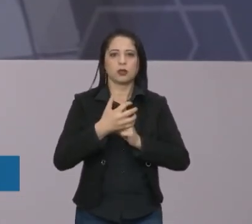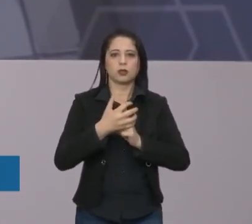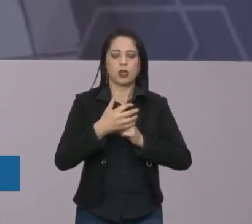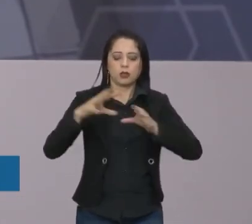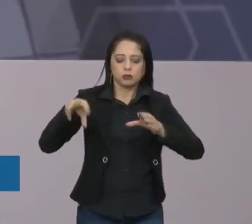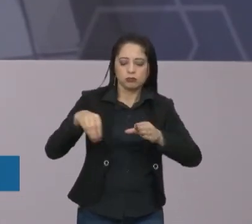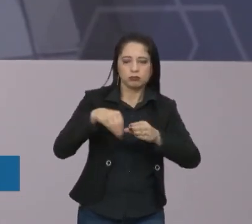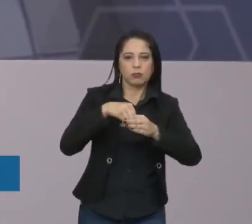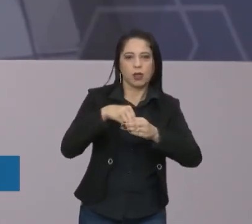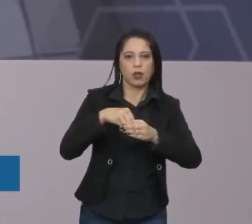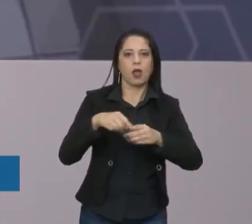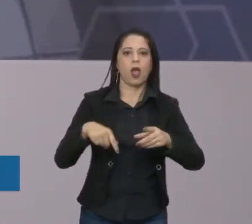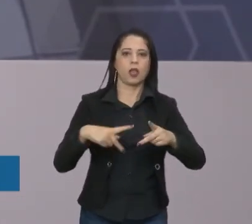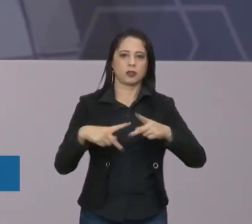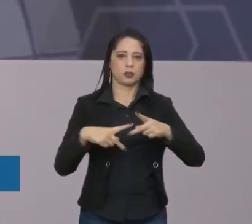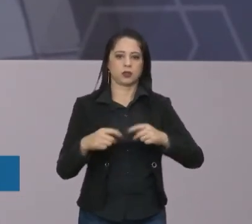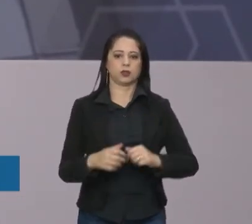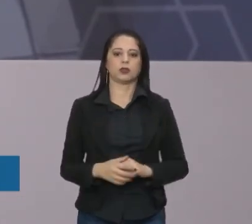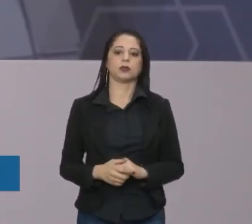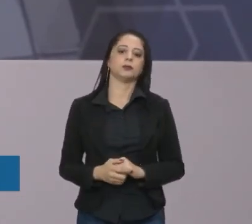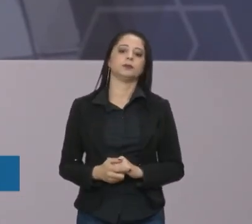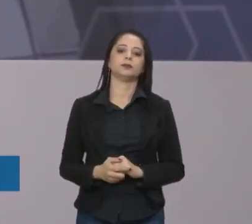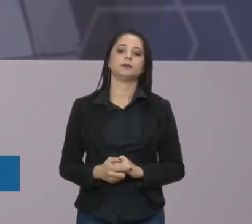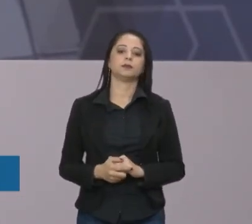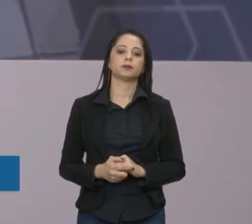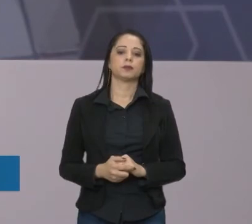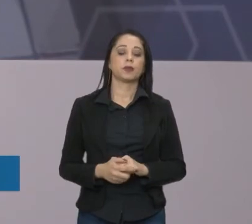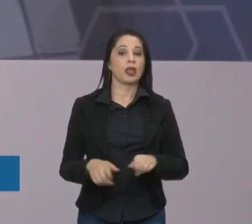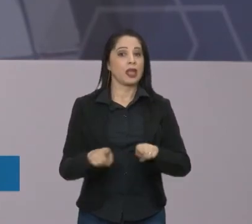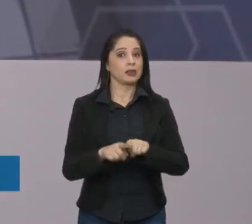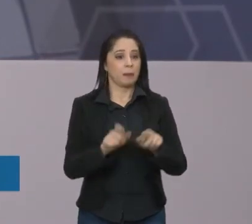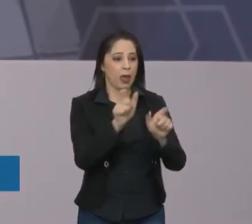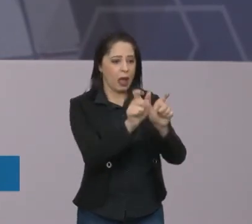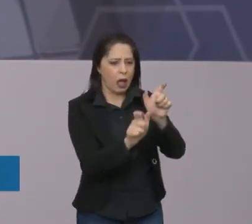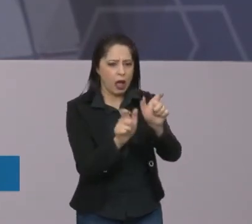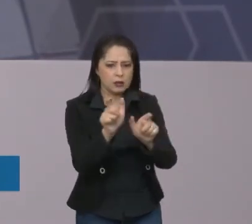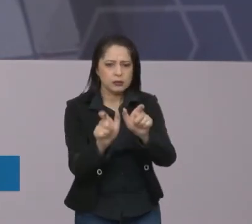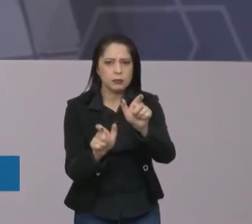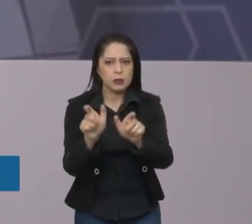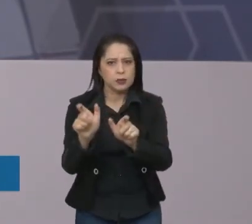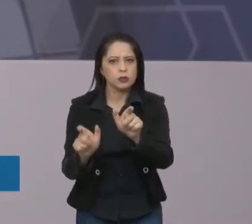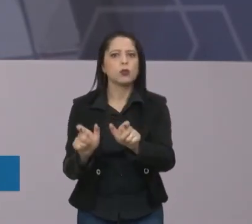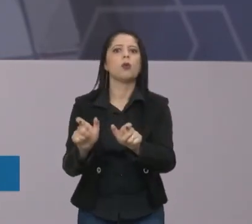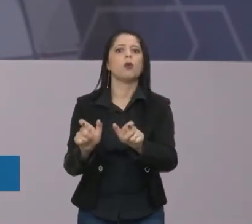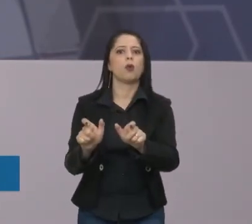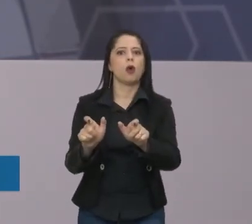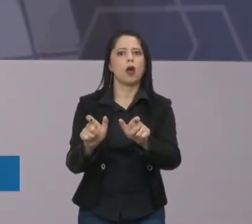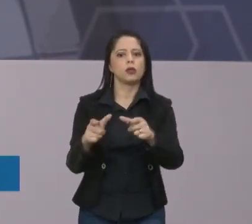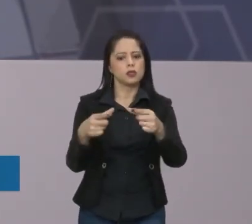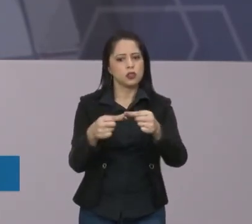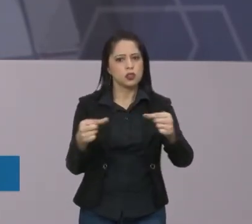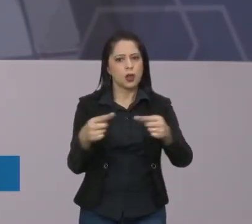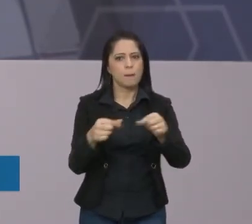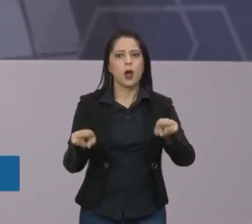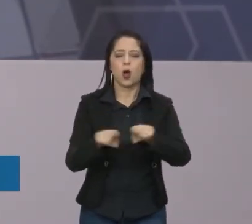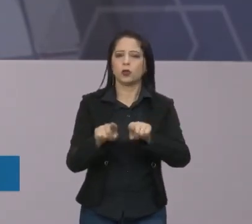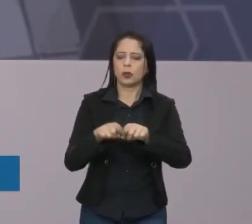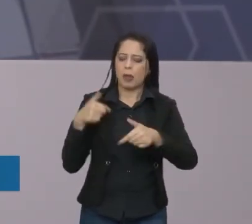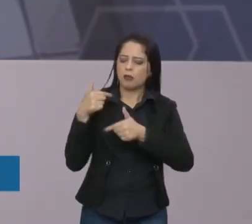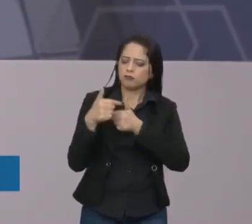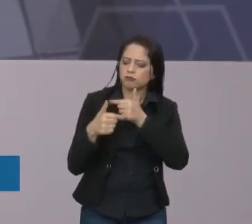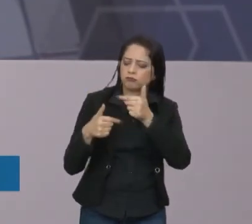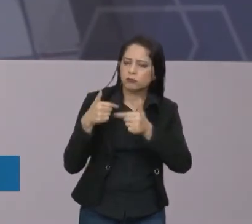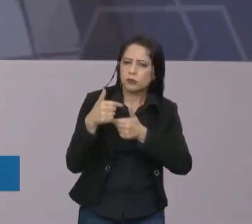história. E onde os próprios imigrantes contribuíram bastante para o progresso